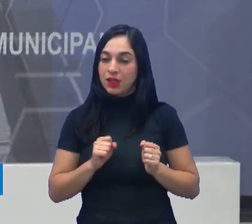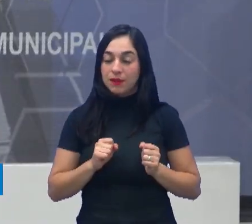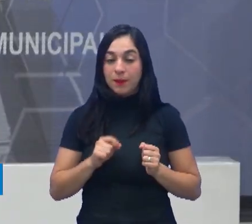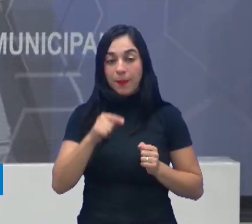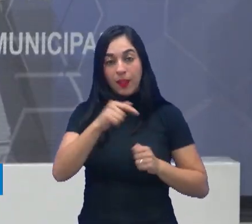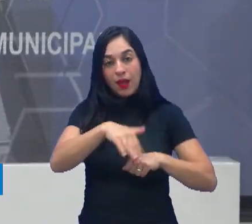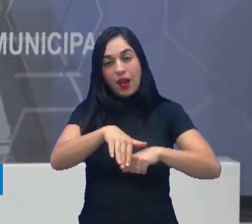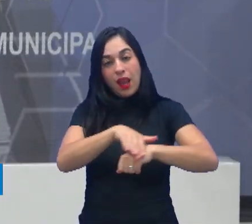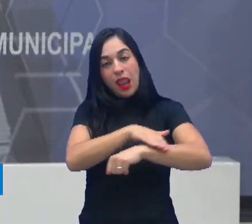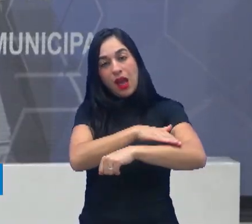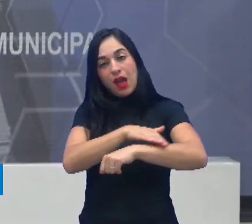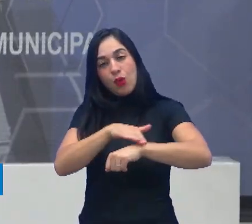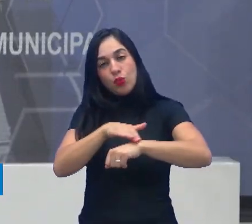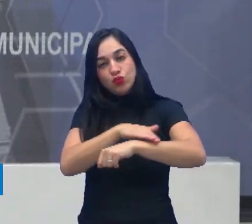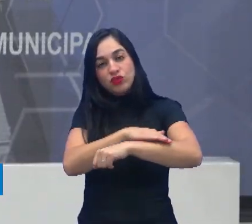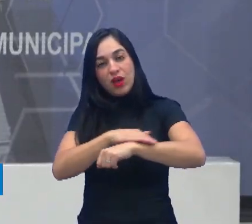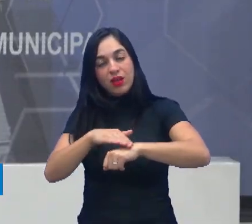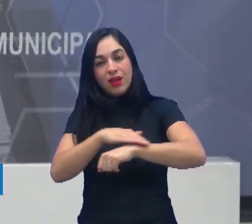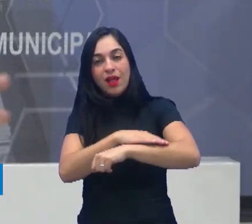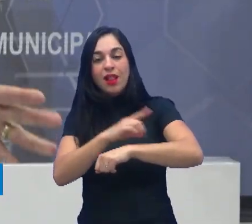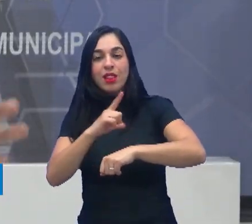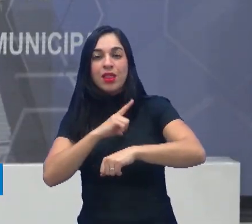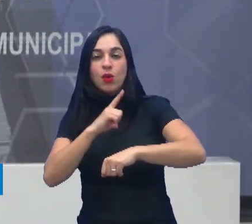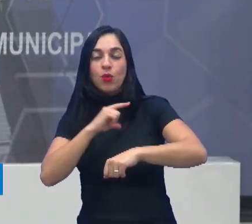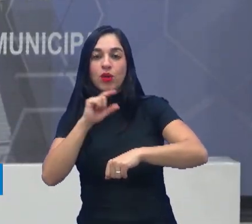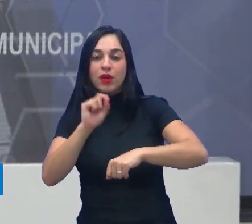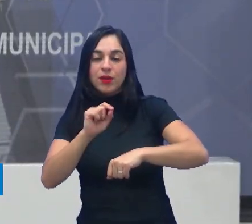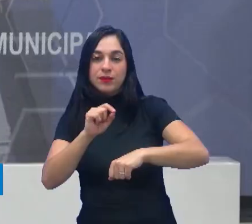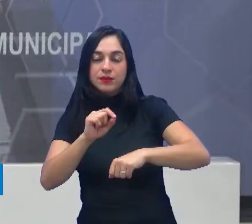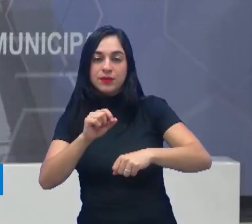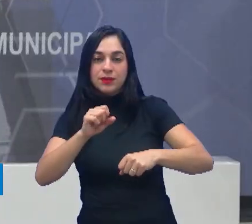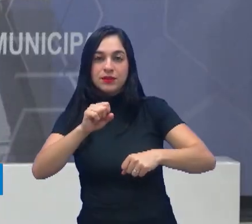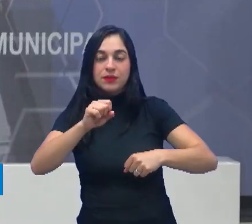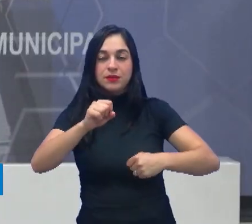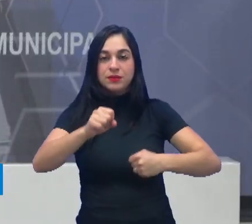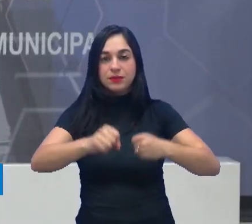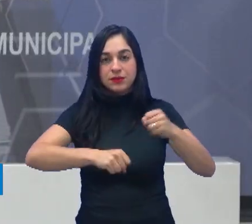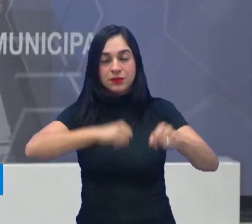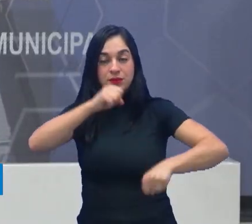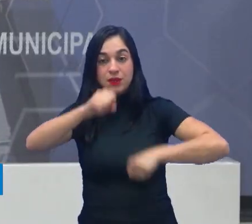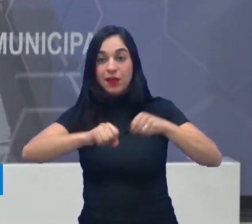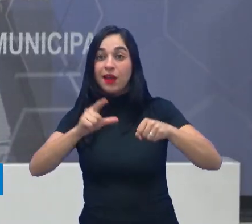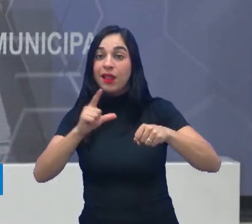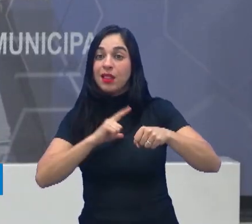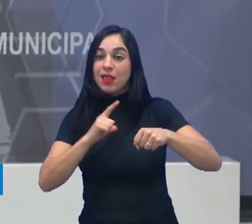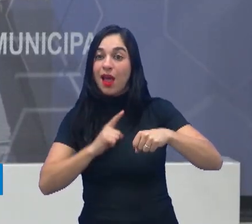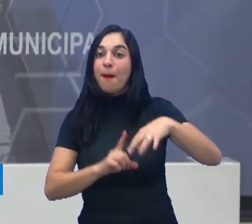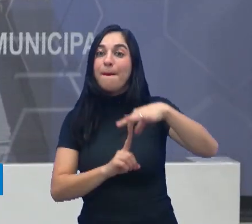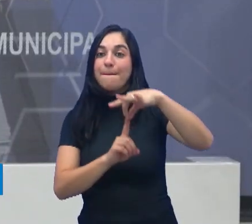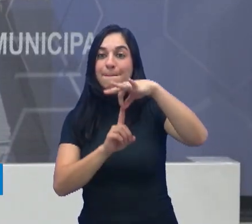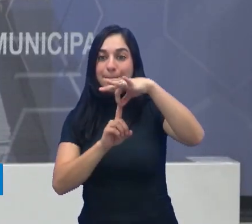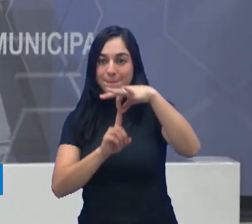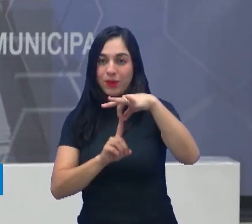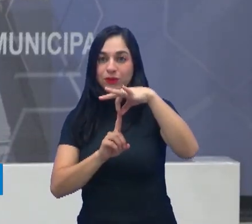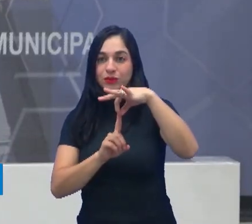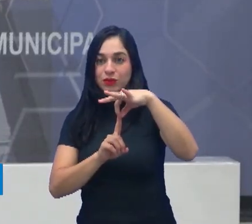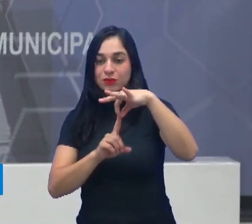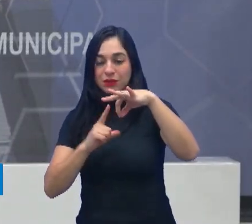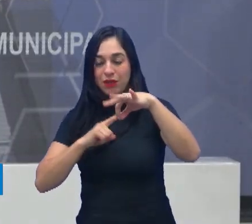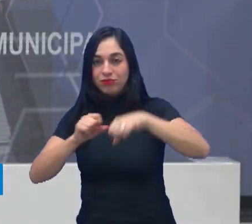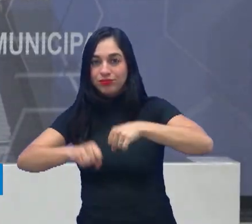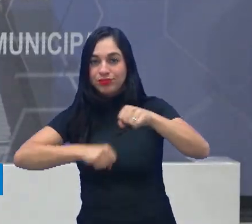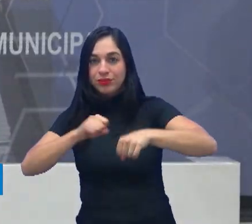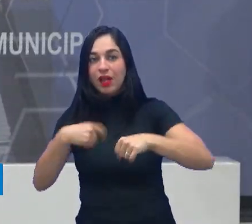da calçada que passa por dentro do ônibus, por dentro do ponto de ônibus, e nós brigamos com a prefeitura e foi removido. E